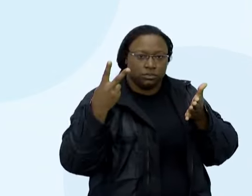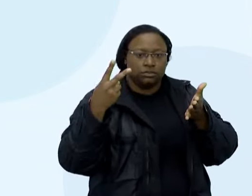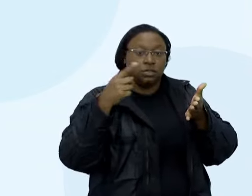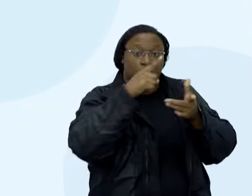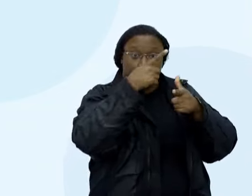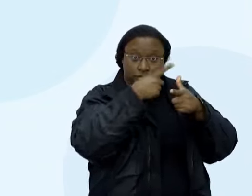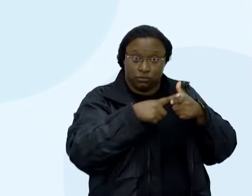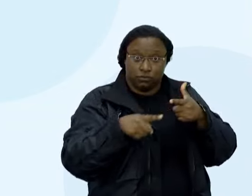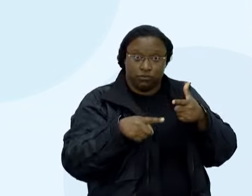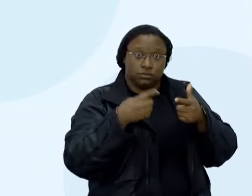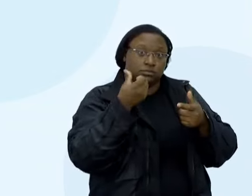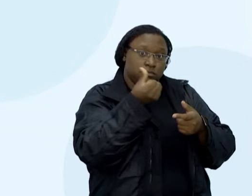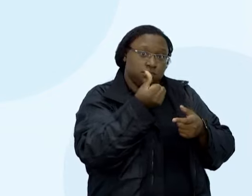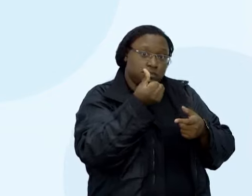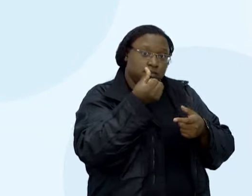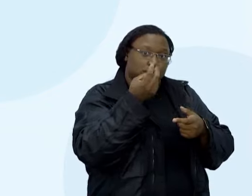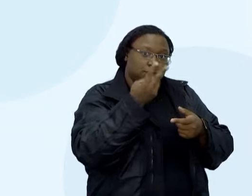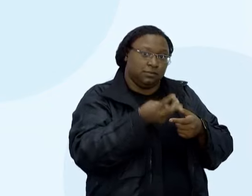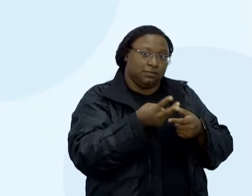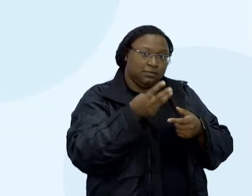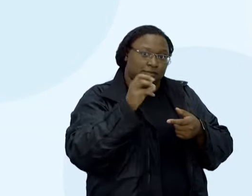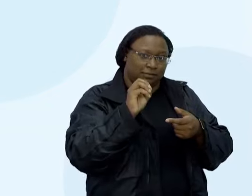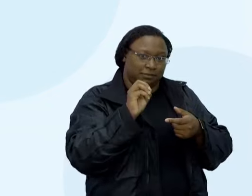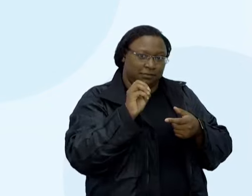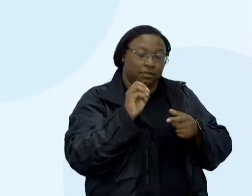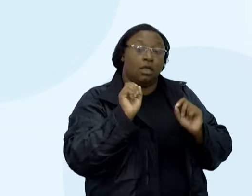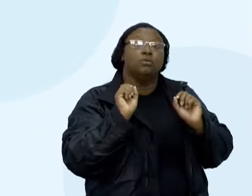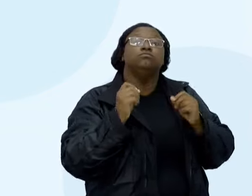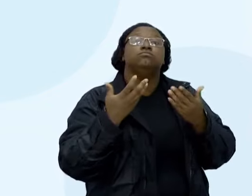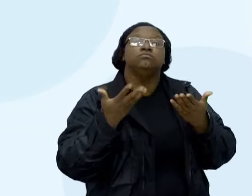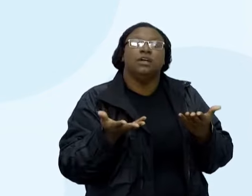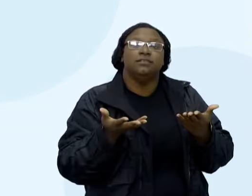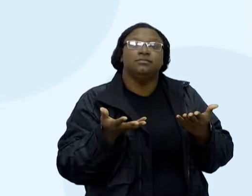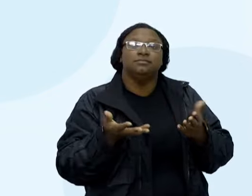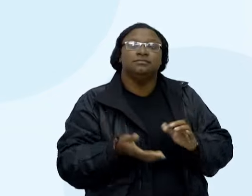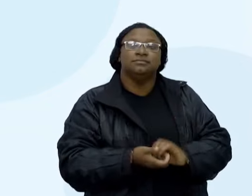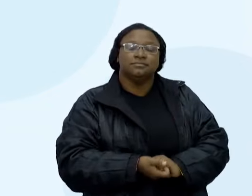107.142